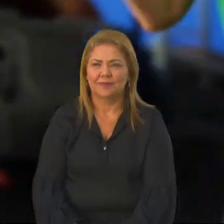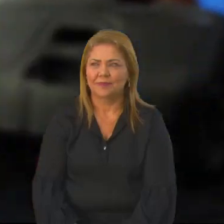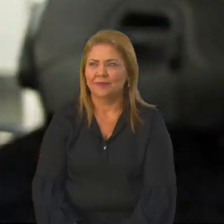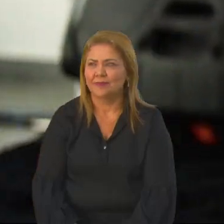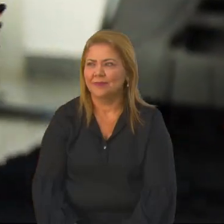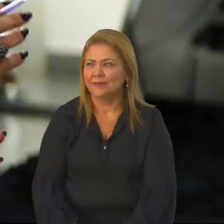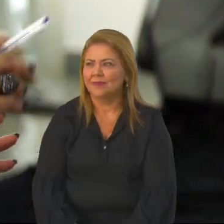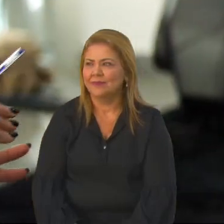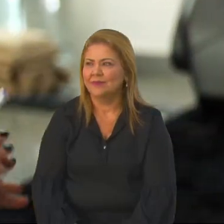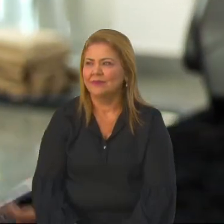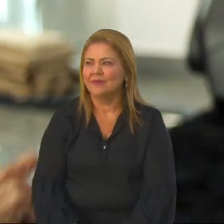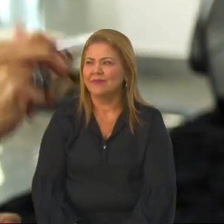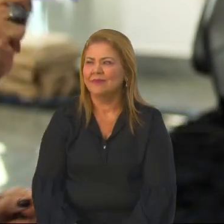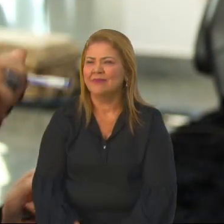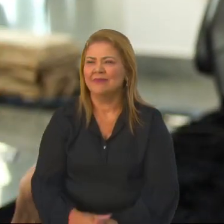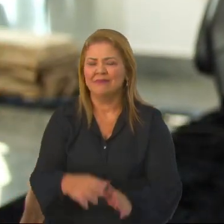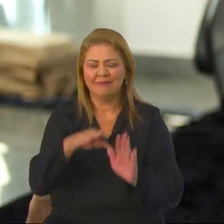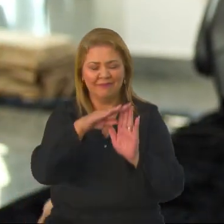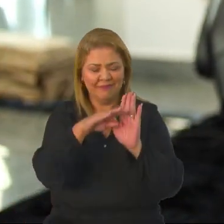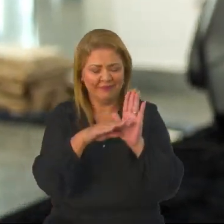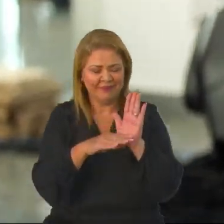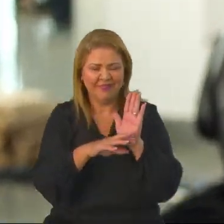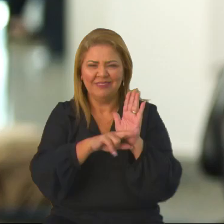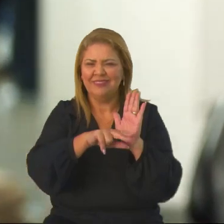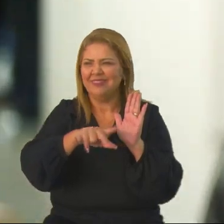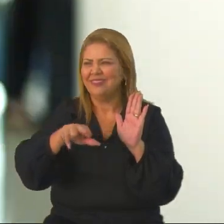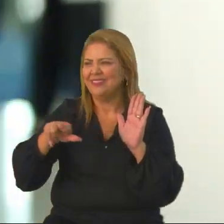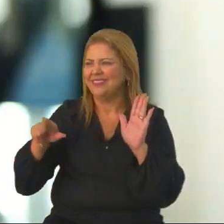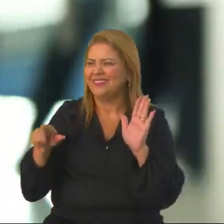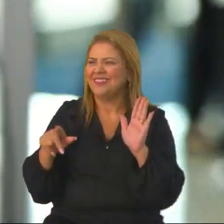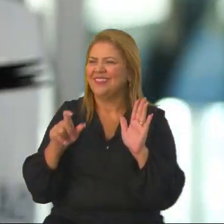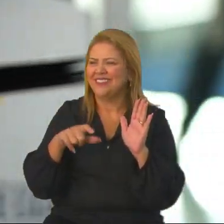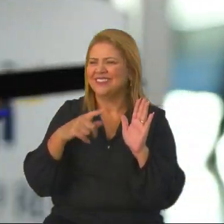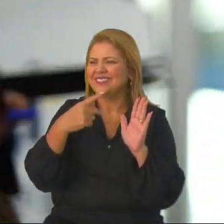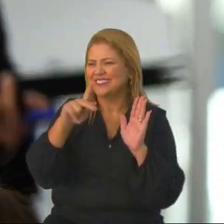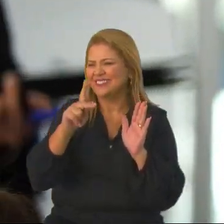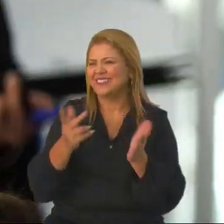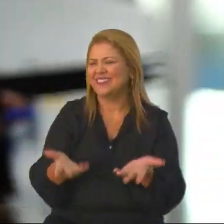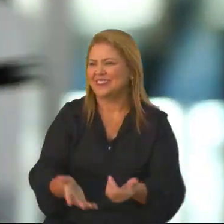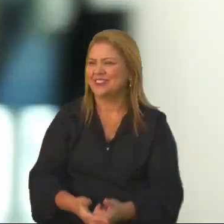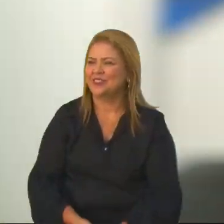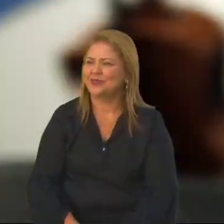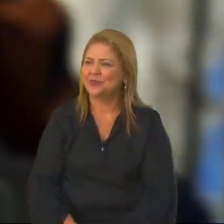Tinha várias listas, foram colocando. Era para ser seu. E,